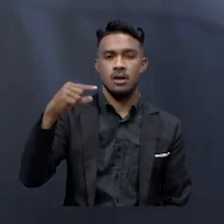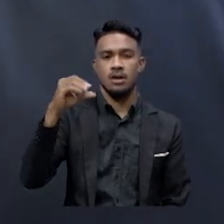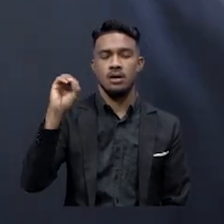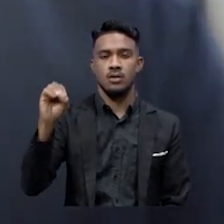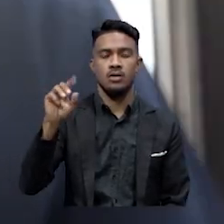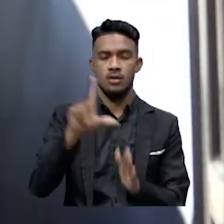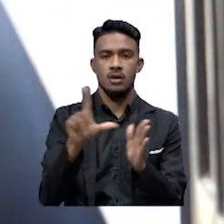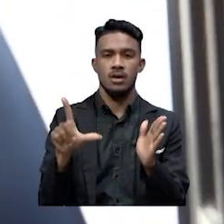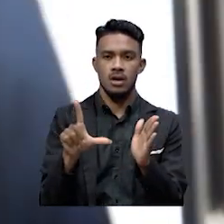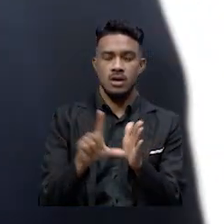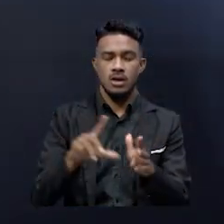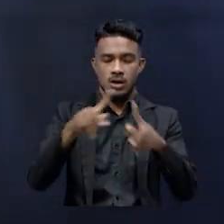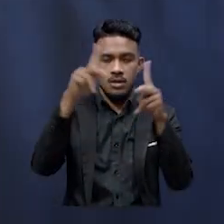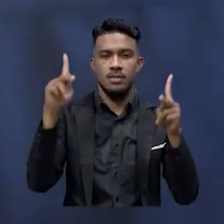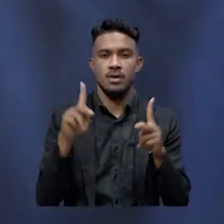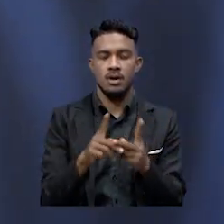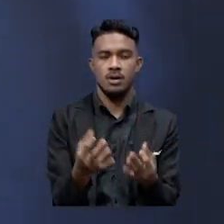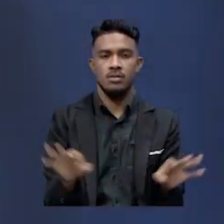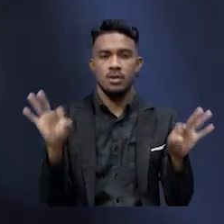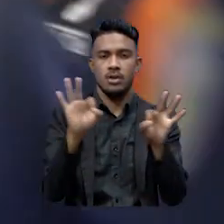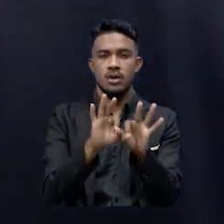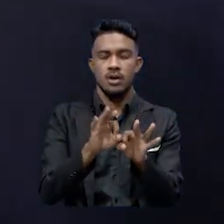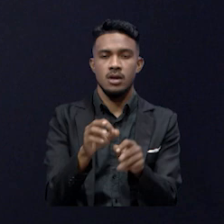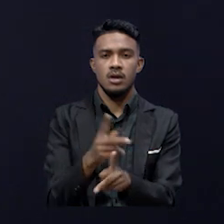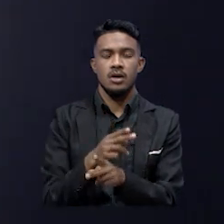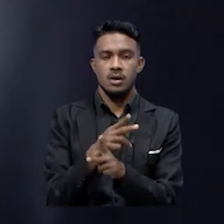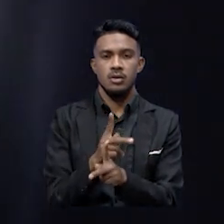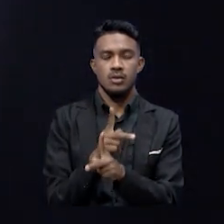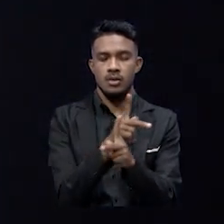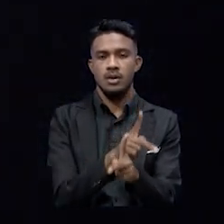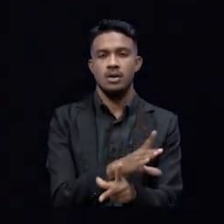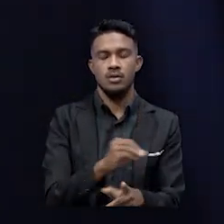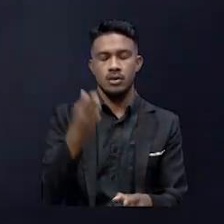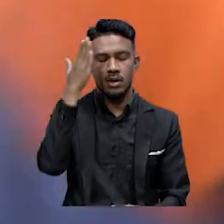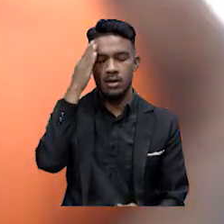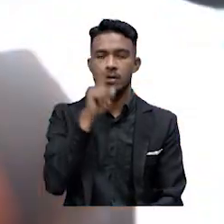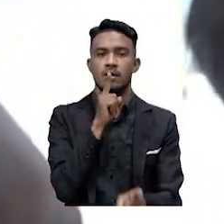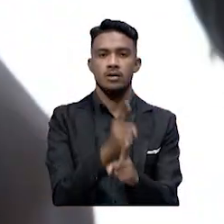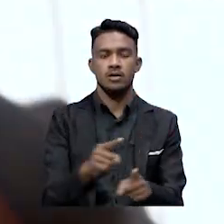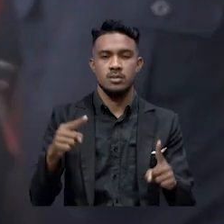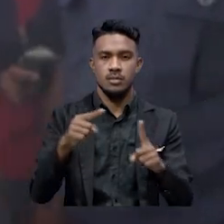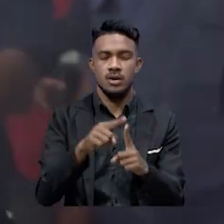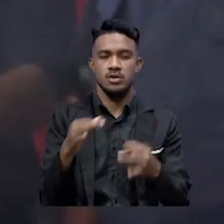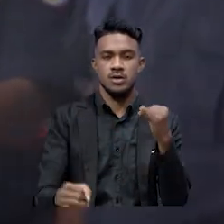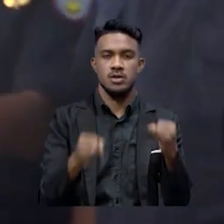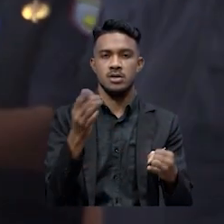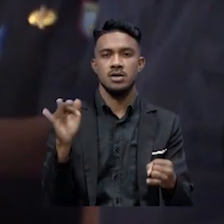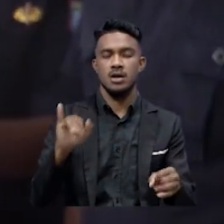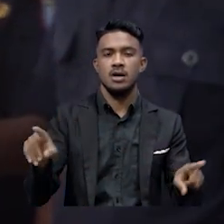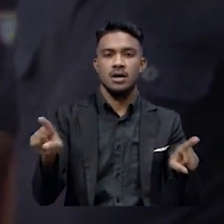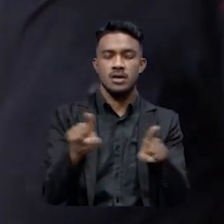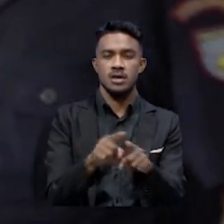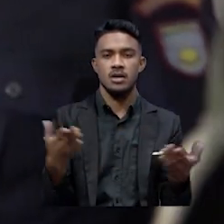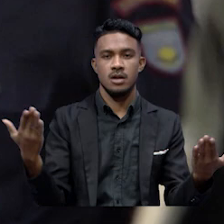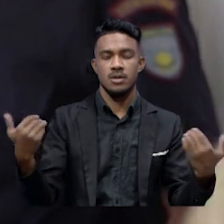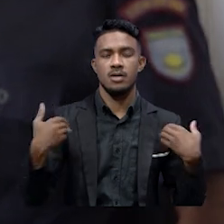organização investigação criminal importante atu regula no defini claro competência ba autoridade judiciária Sira, liu liu hirak nebe